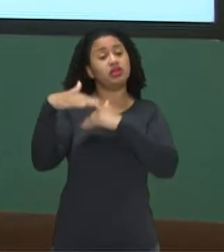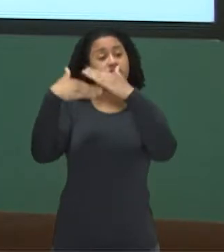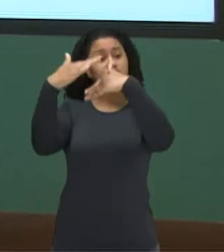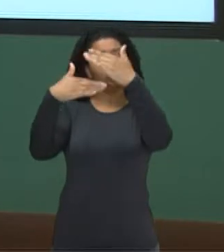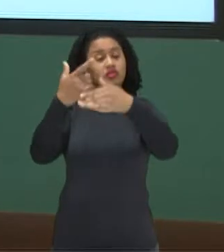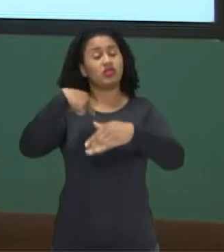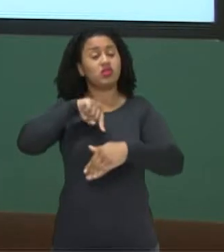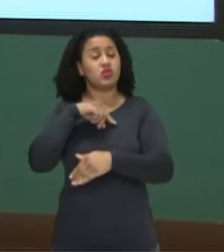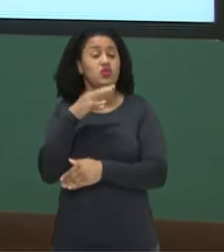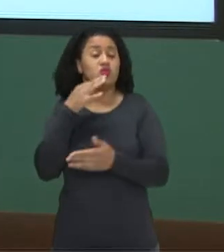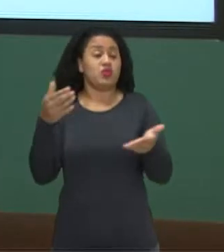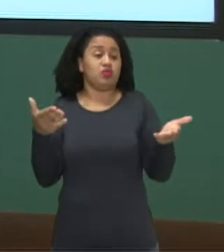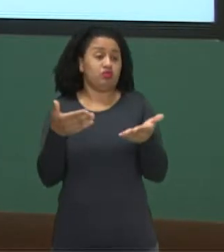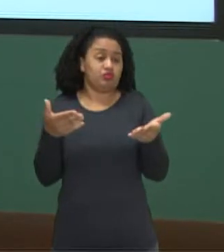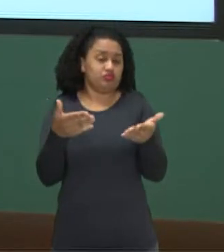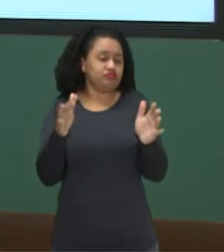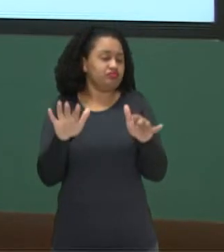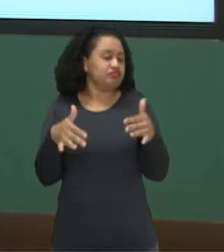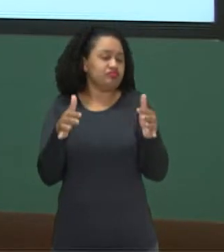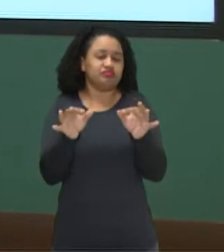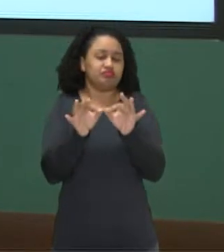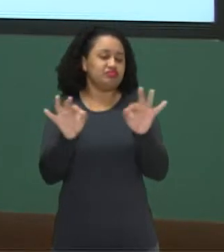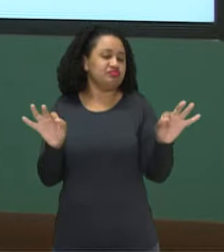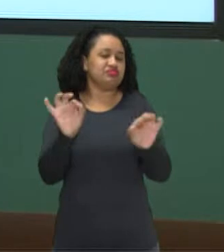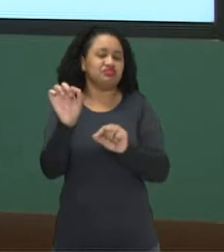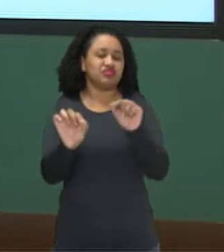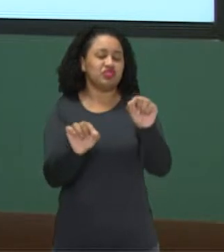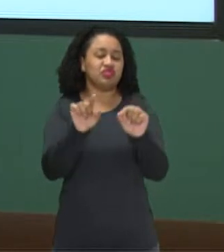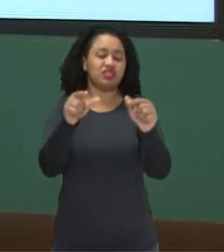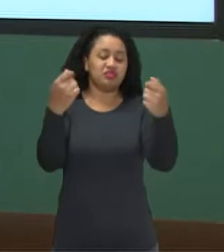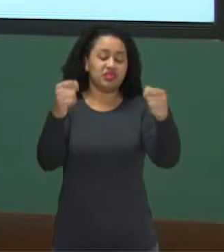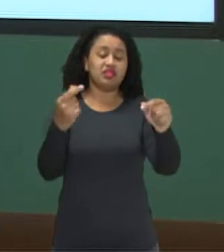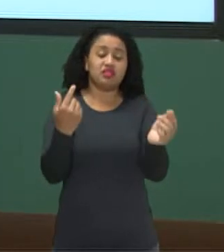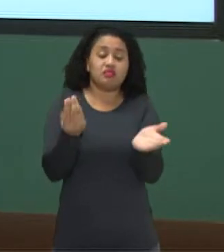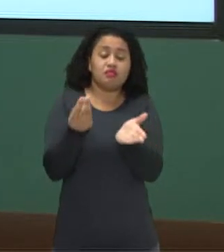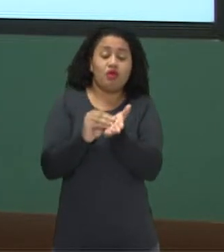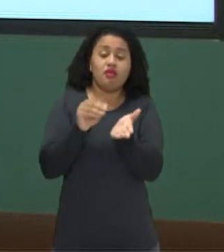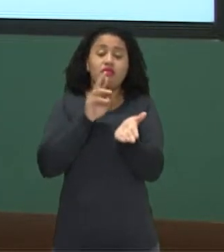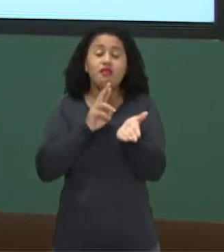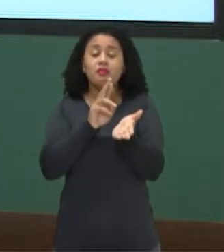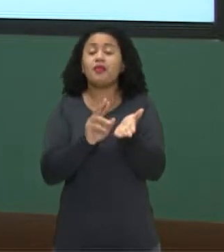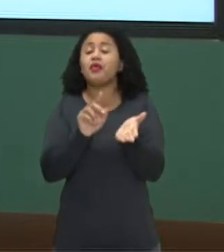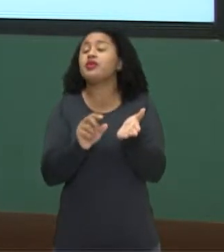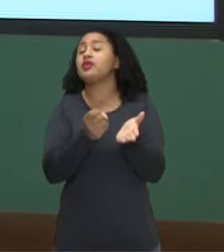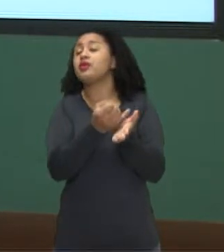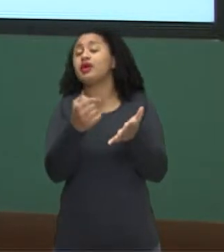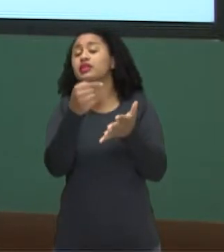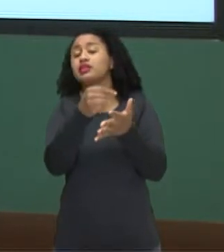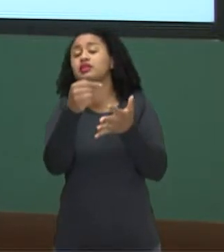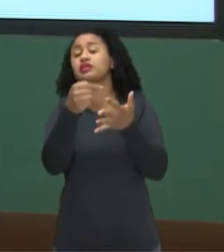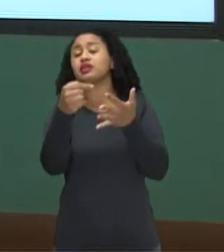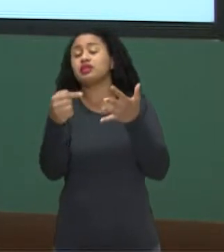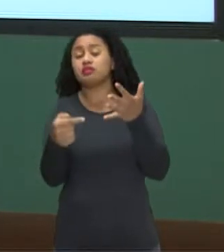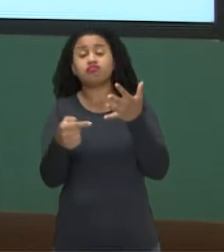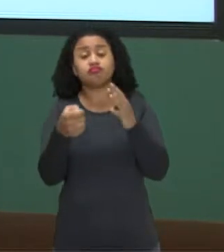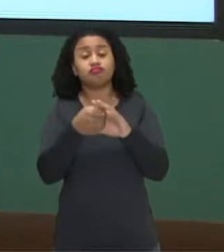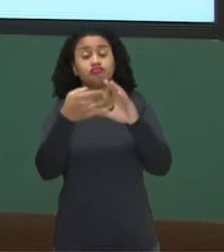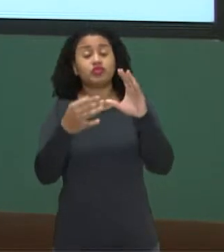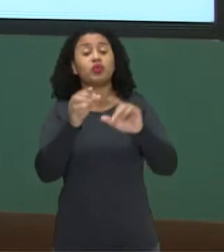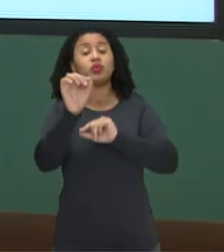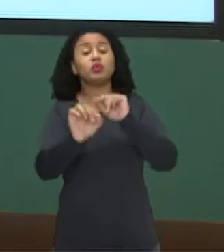nós conhecemos hoje. Então é bem simples, você precisa colocar aí quais foram os elementos, o que